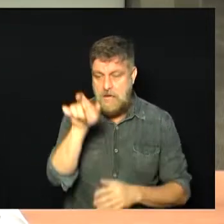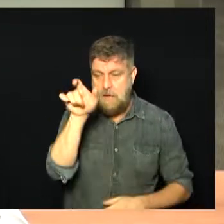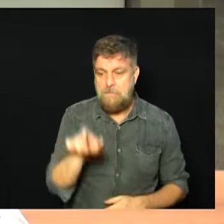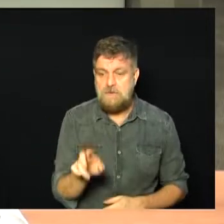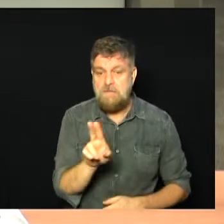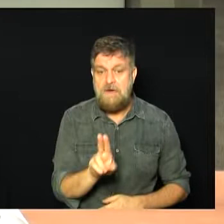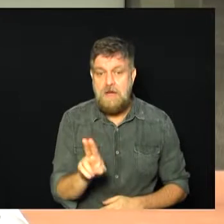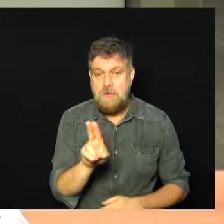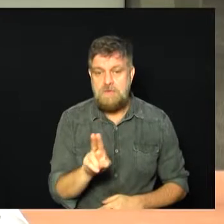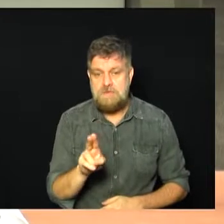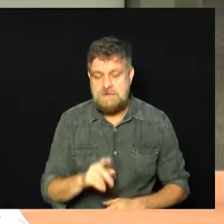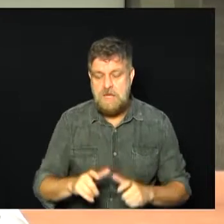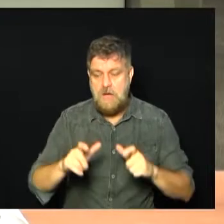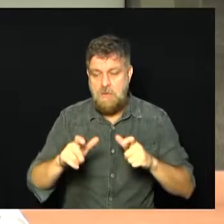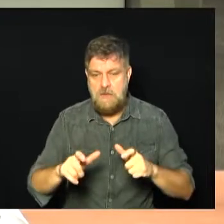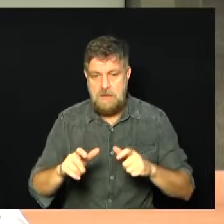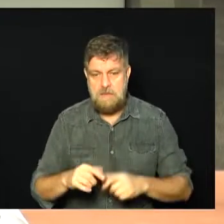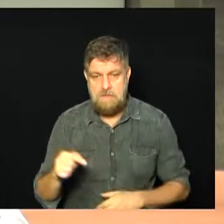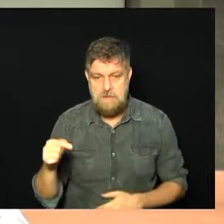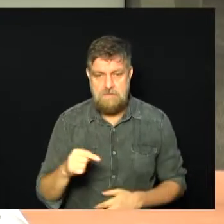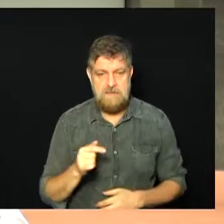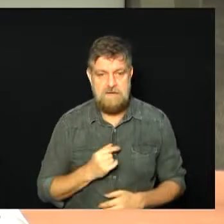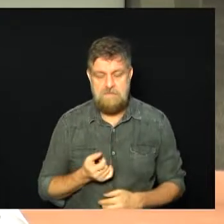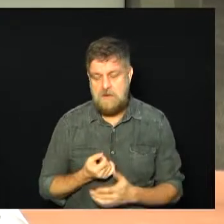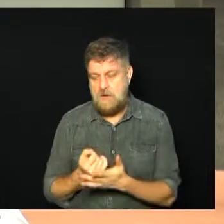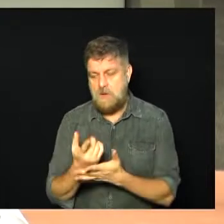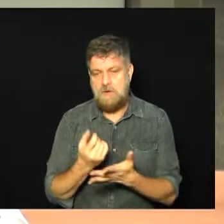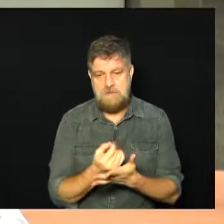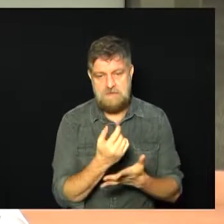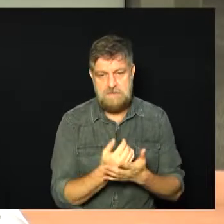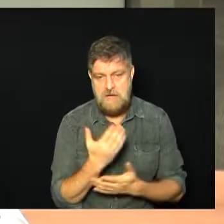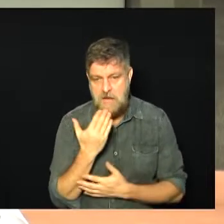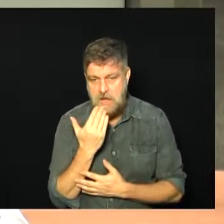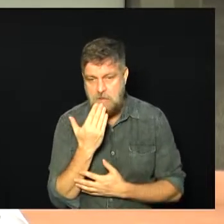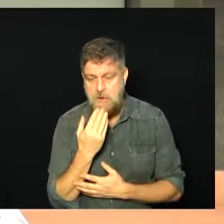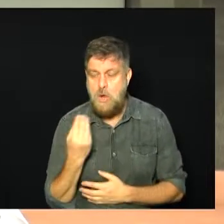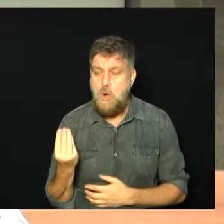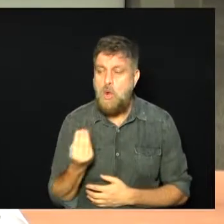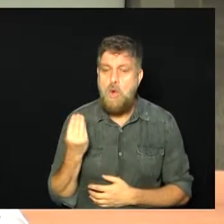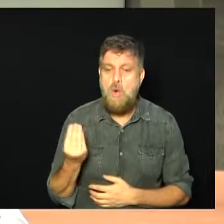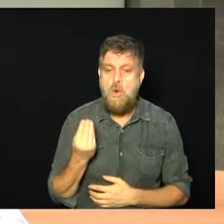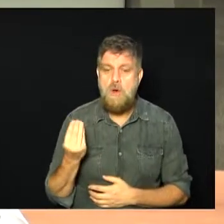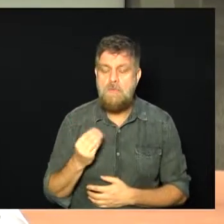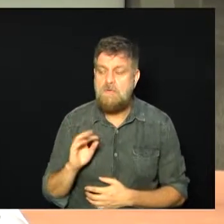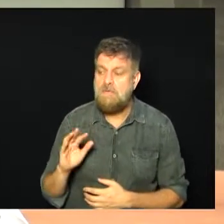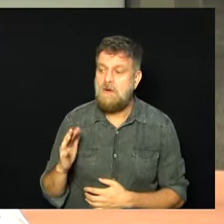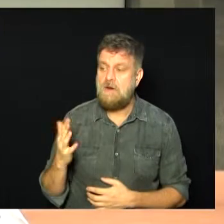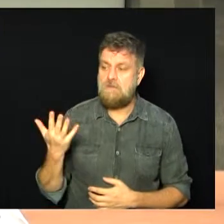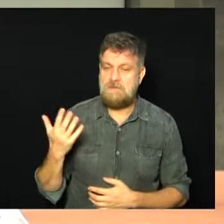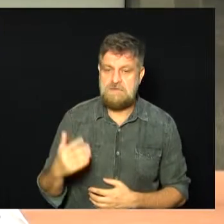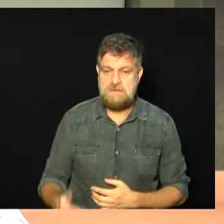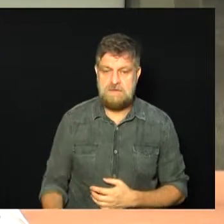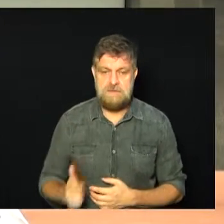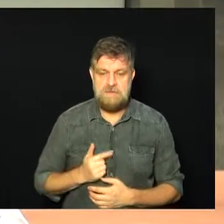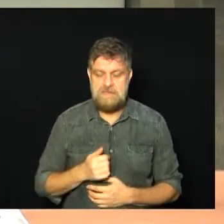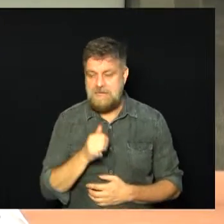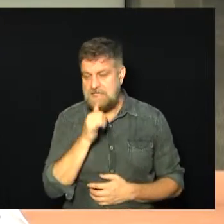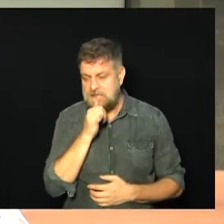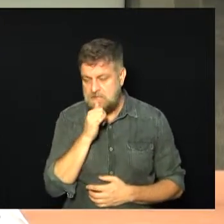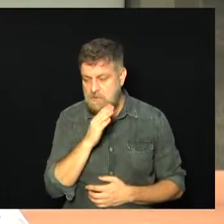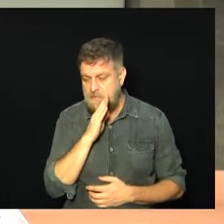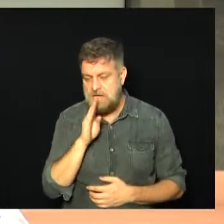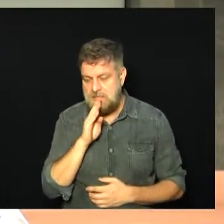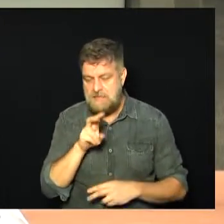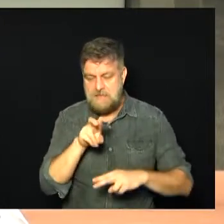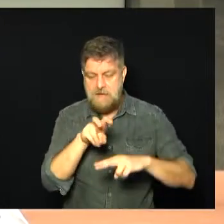espaço e ele não diretamente vai consumir ali naquele estabelecimento, como fica essa questão, né? Então, acho